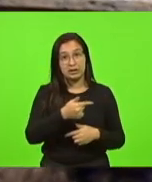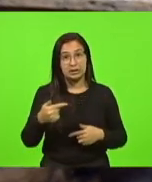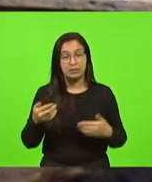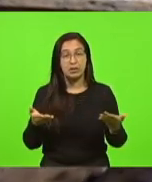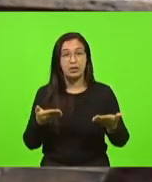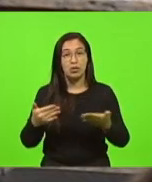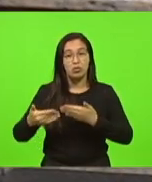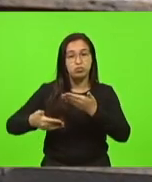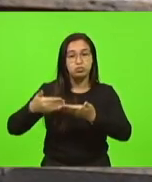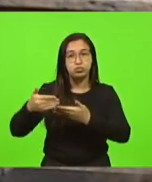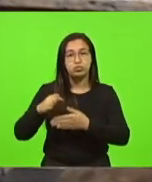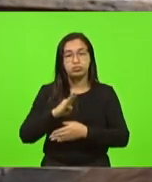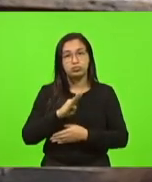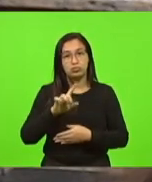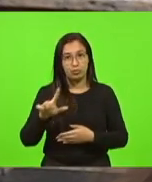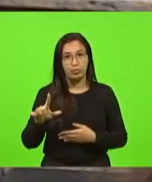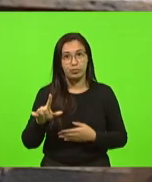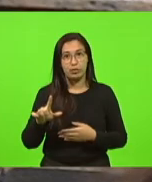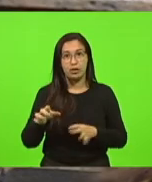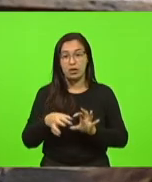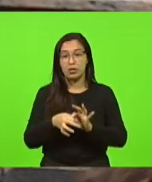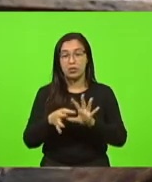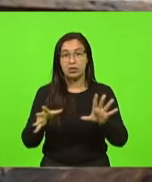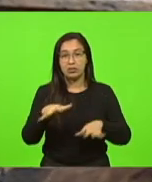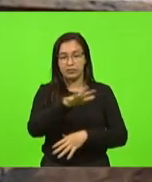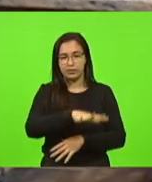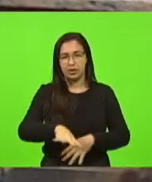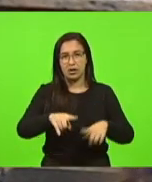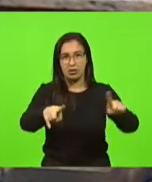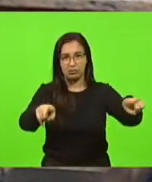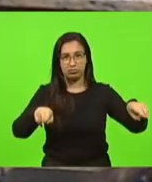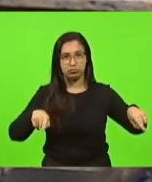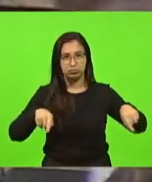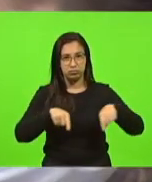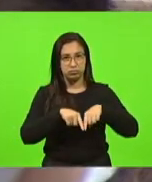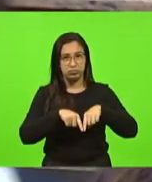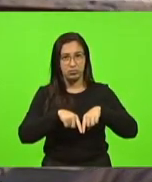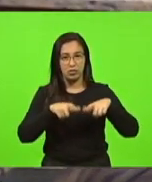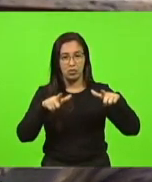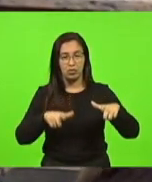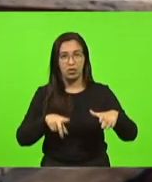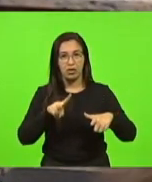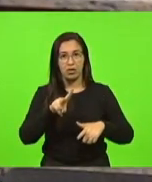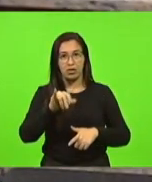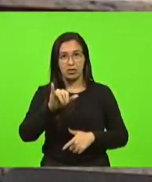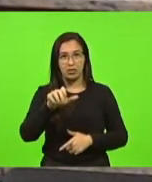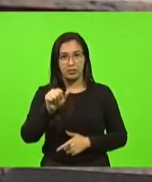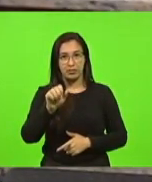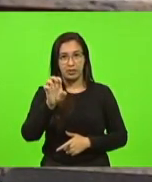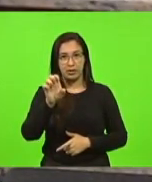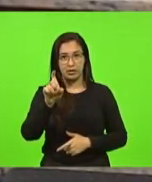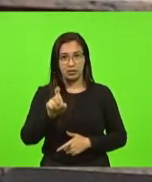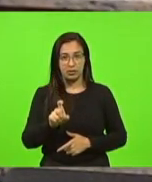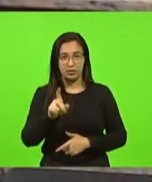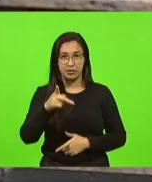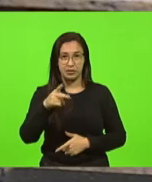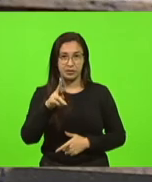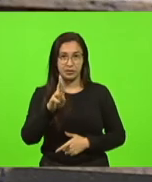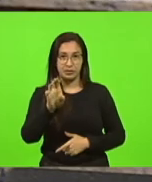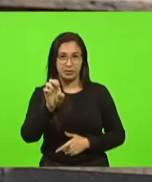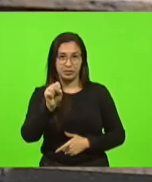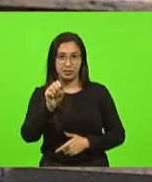Blumenau, a liberação de uma área na via expressa para o estabelecimento